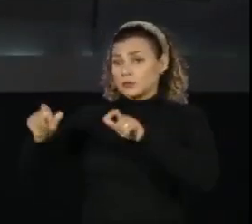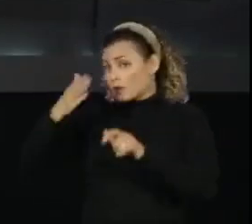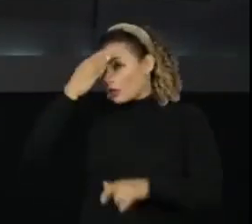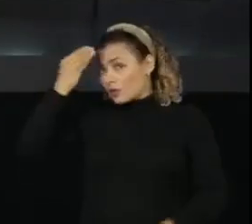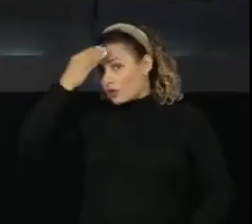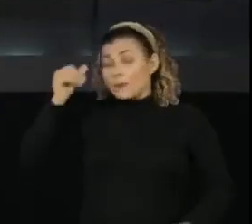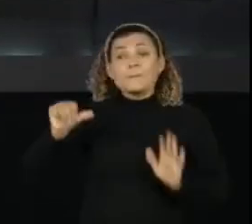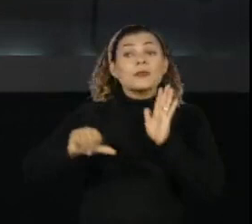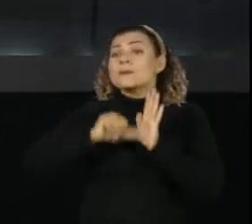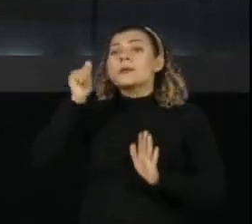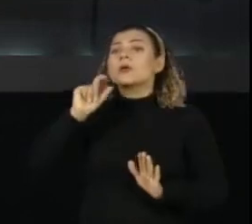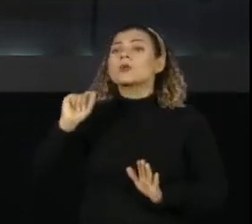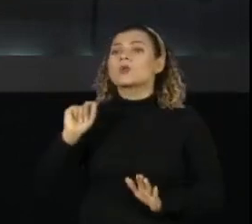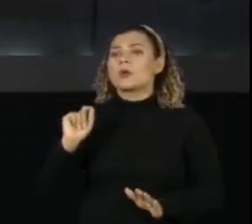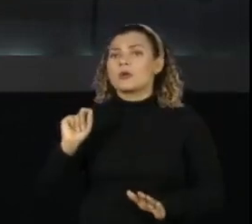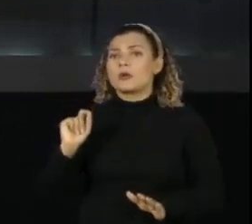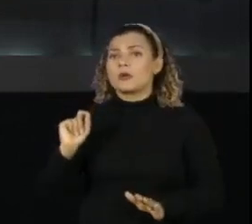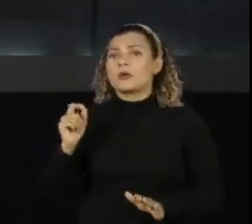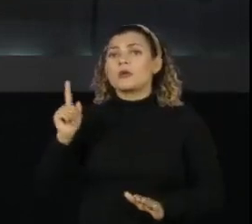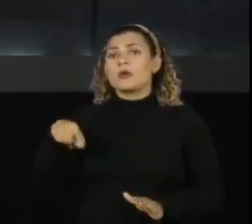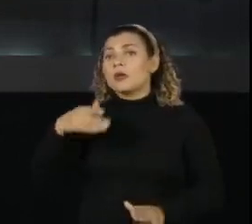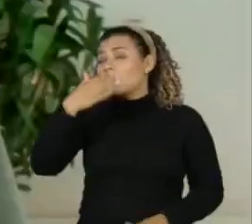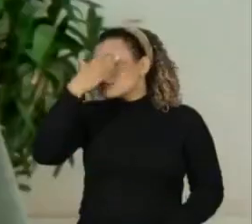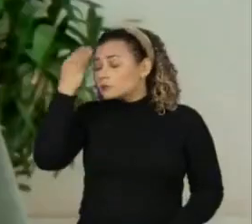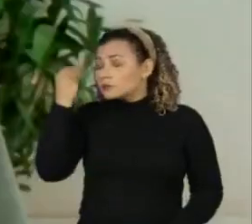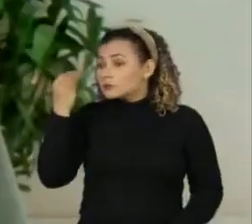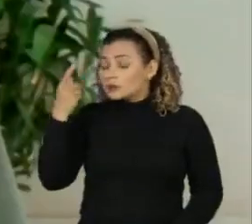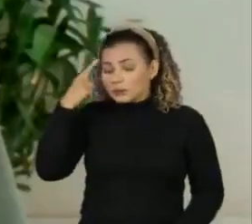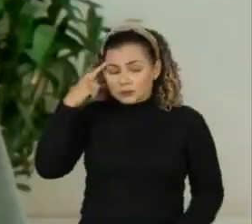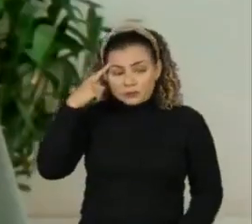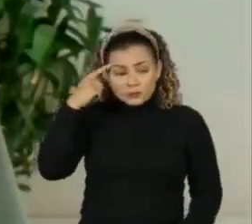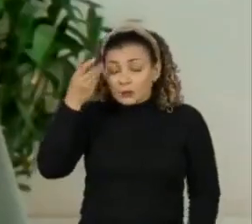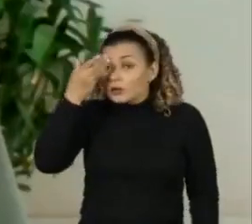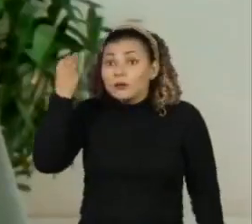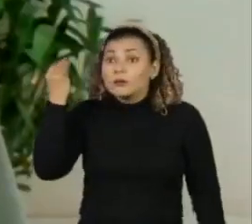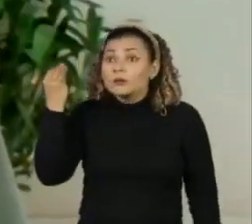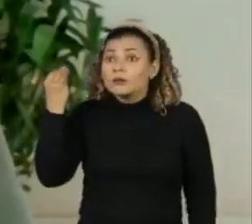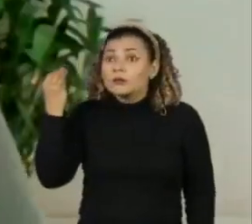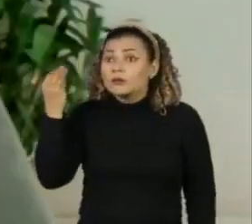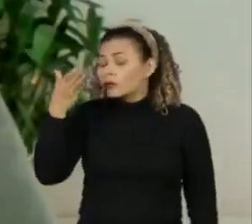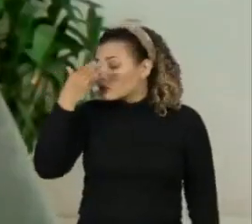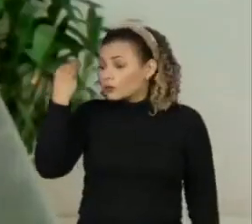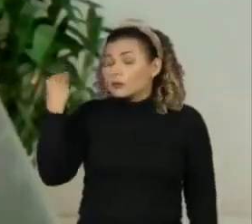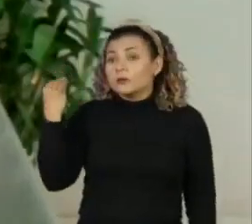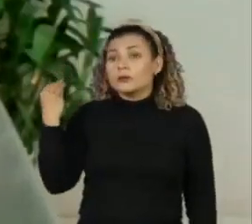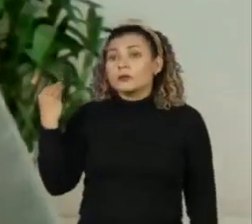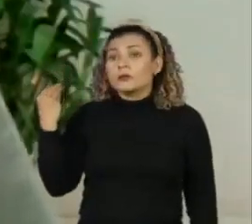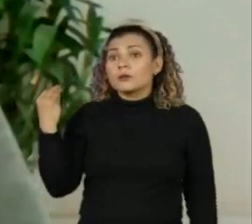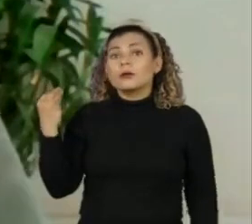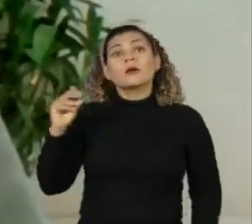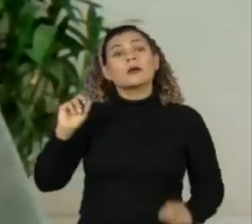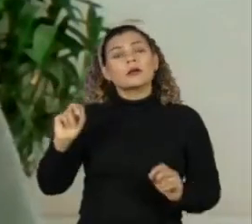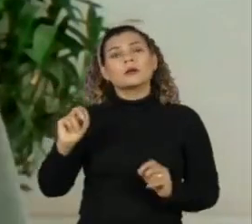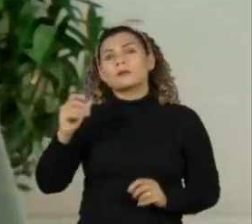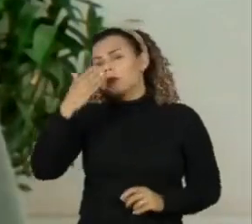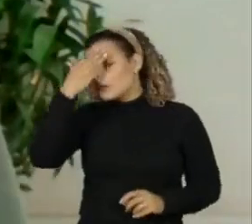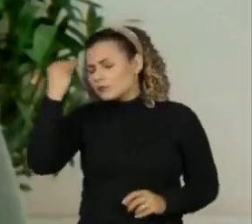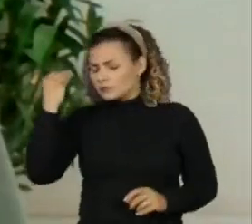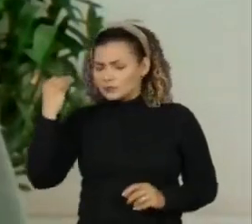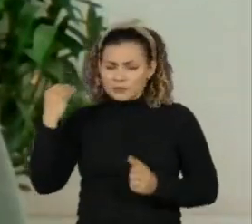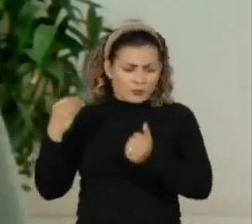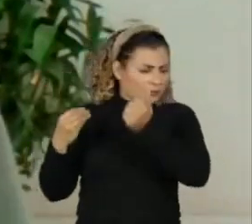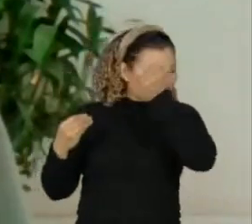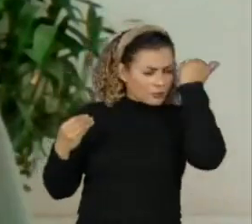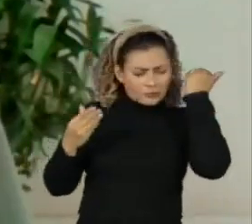Alzheimer, o primeiro sintoma é perda de memória. É importante salientar que perda de memória ou falhas de memória